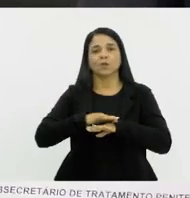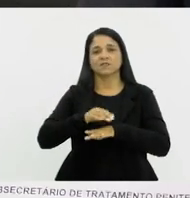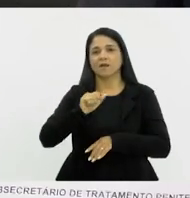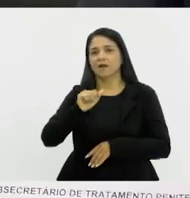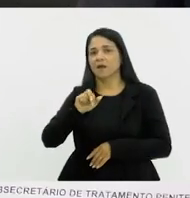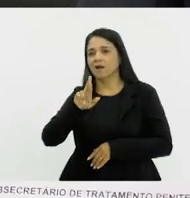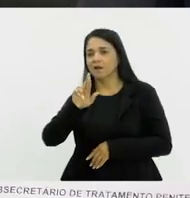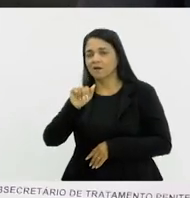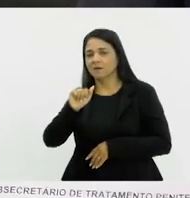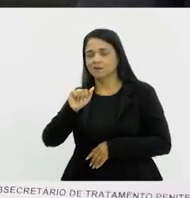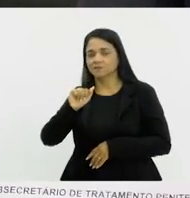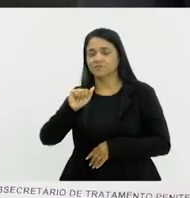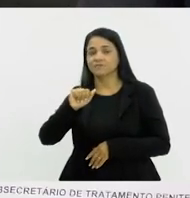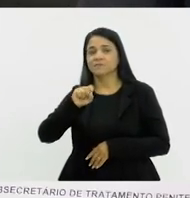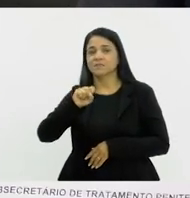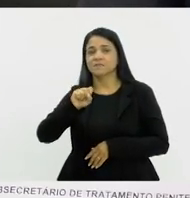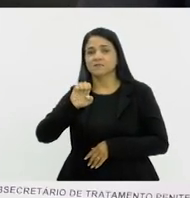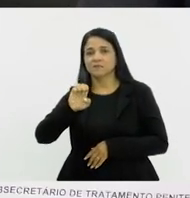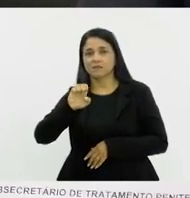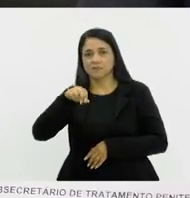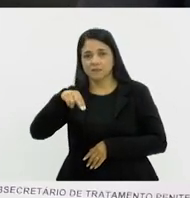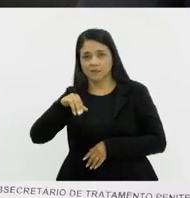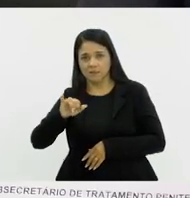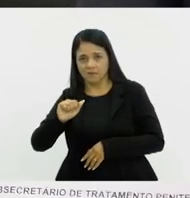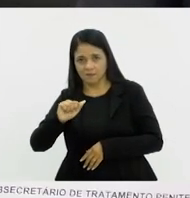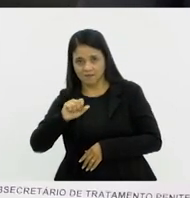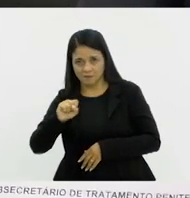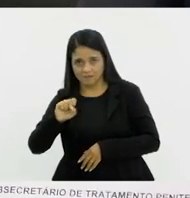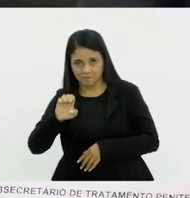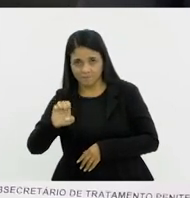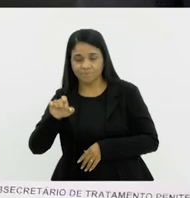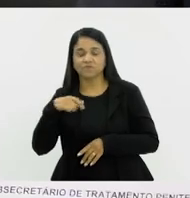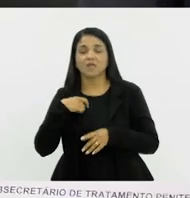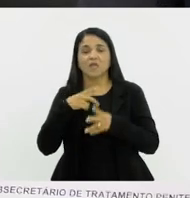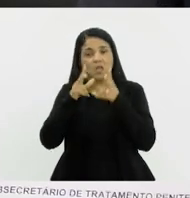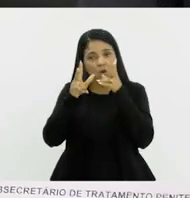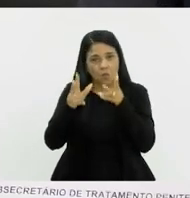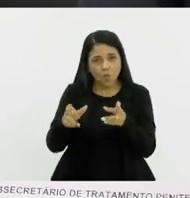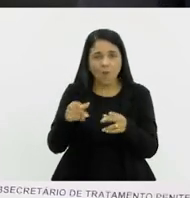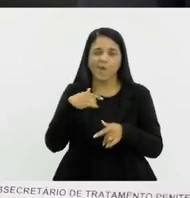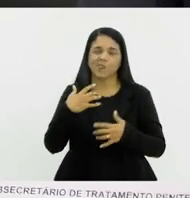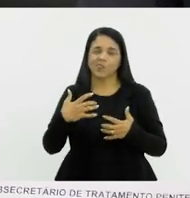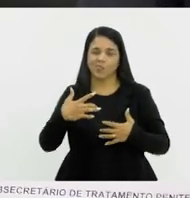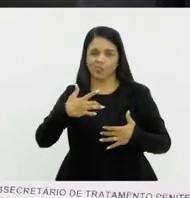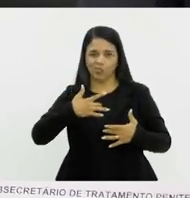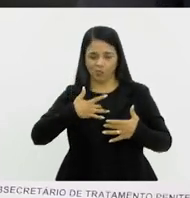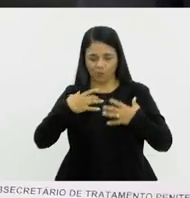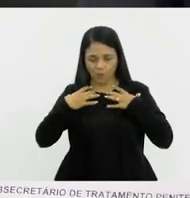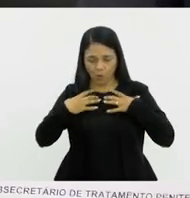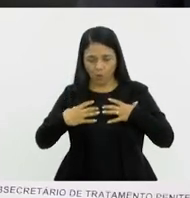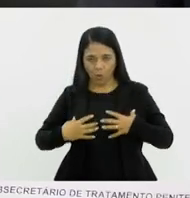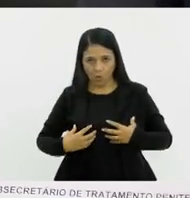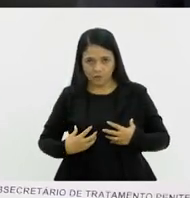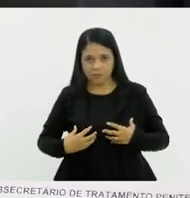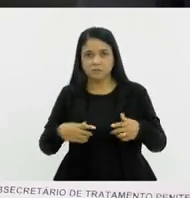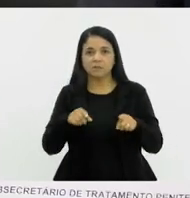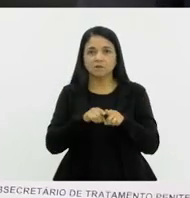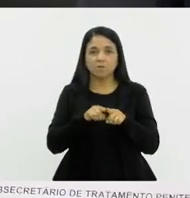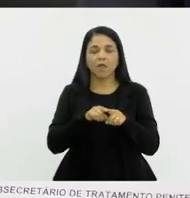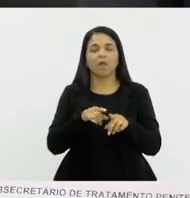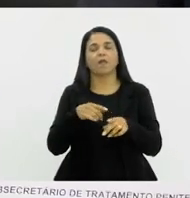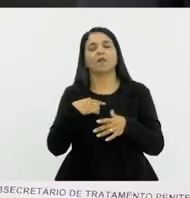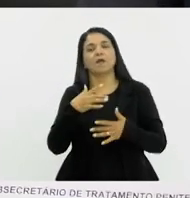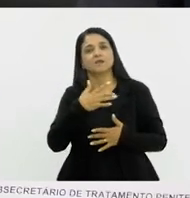da questão da tuberculose, né? E aí, faço esse questionamento também da questão da saúde